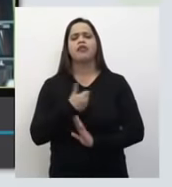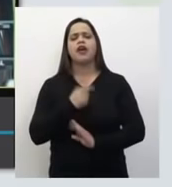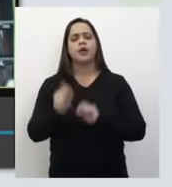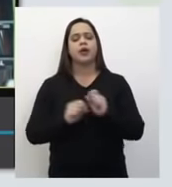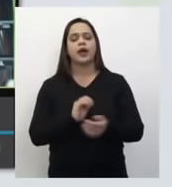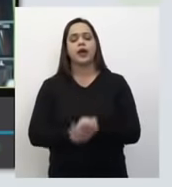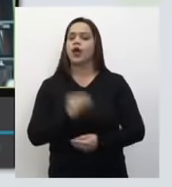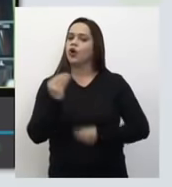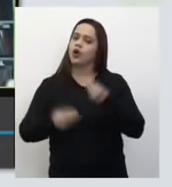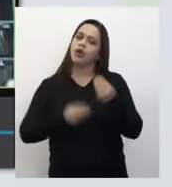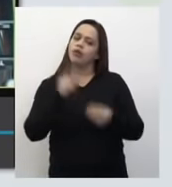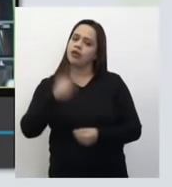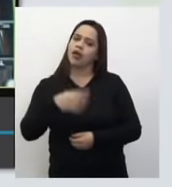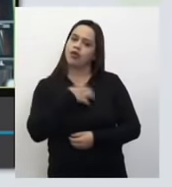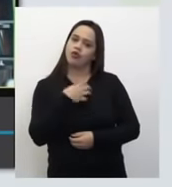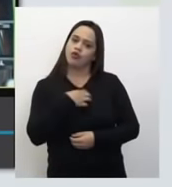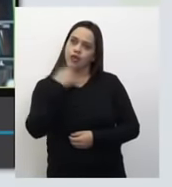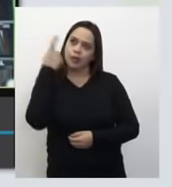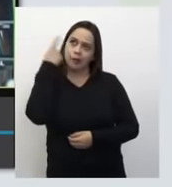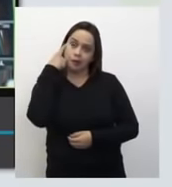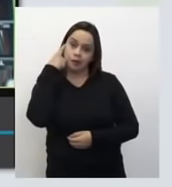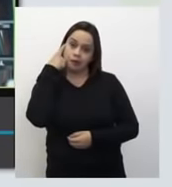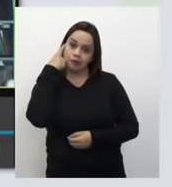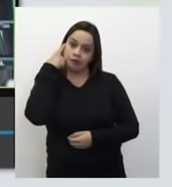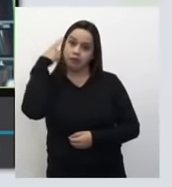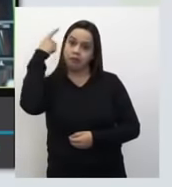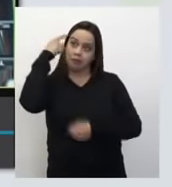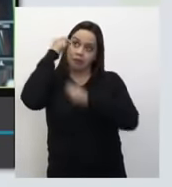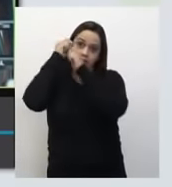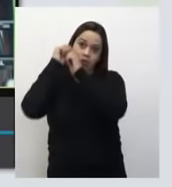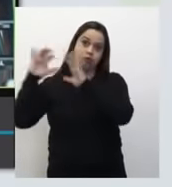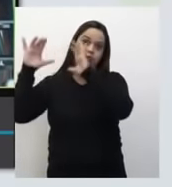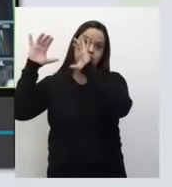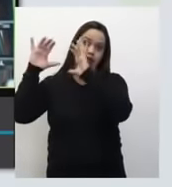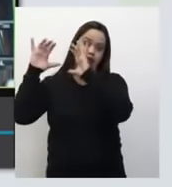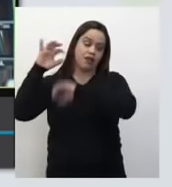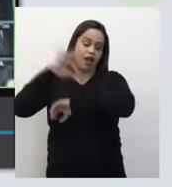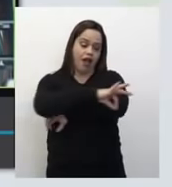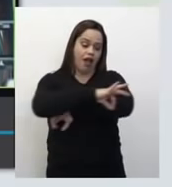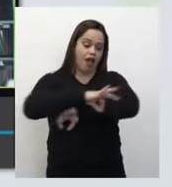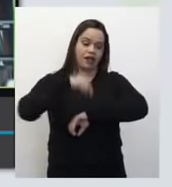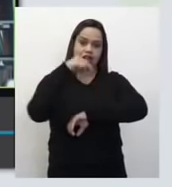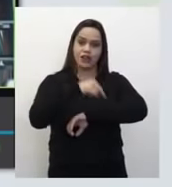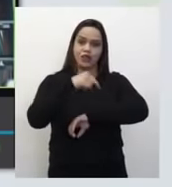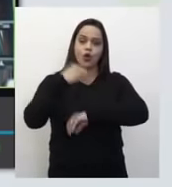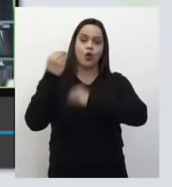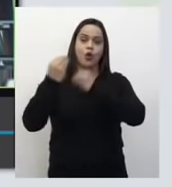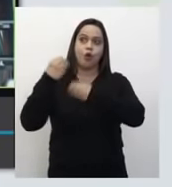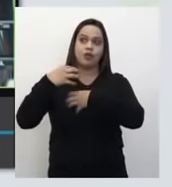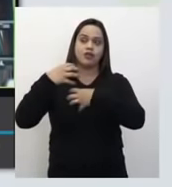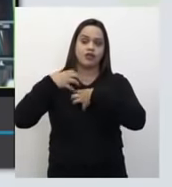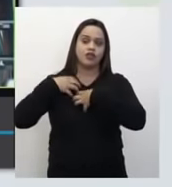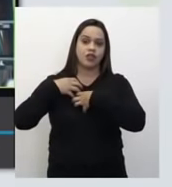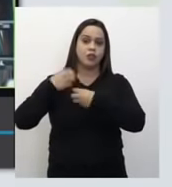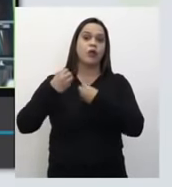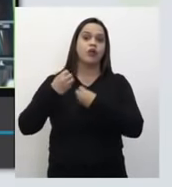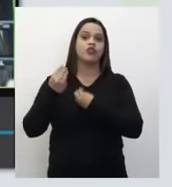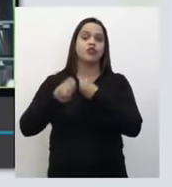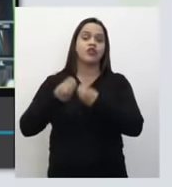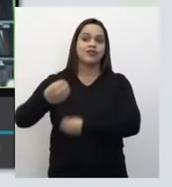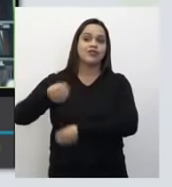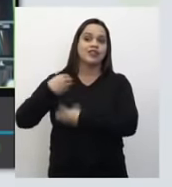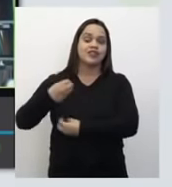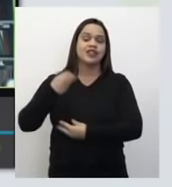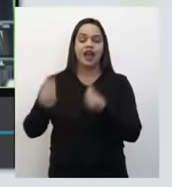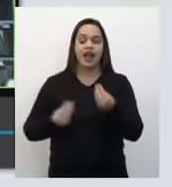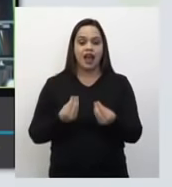de pensar da arquitetura pode nos ensinar sobre como abordar problemas, né? Então, o tempo todo